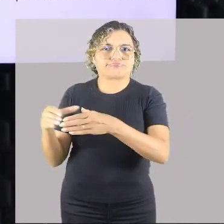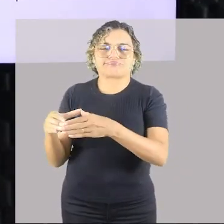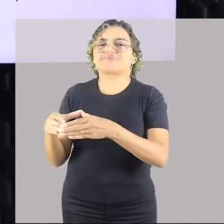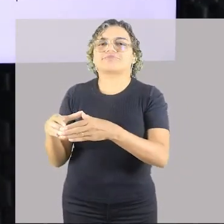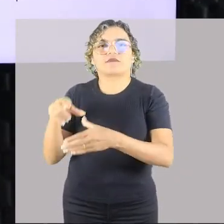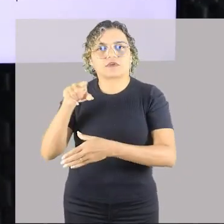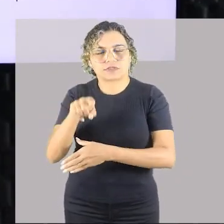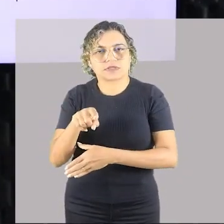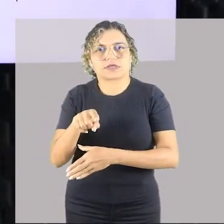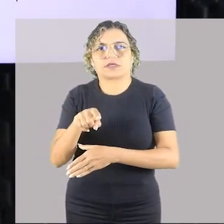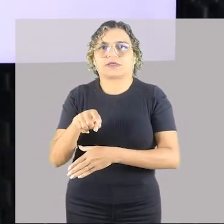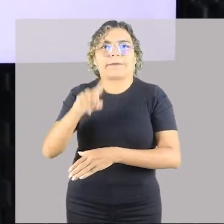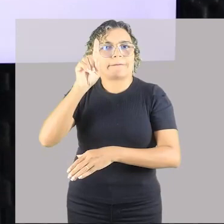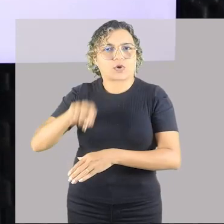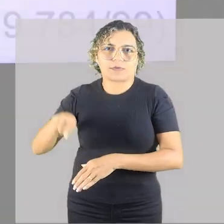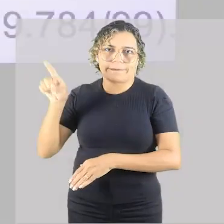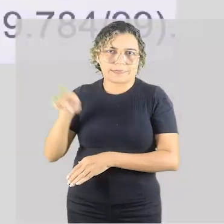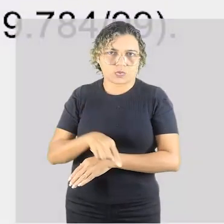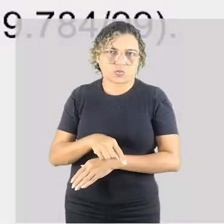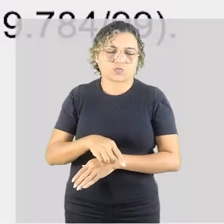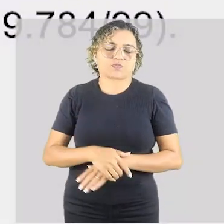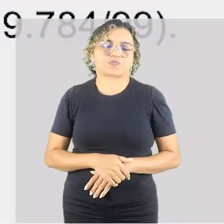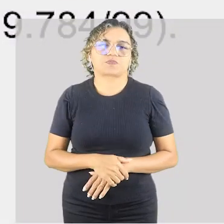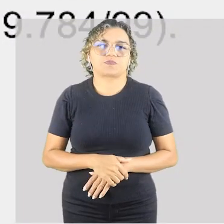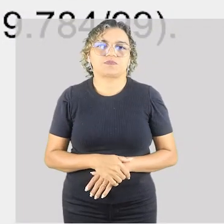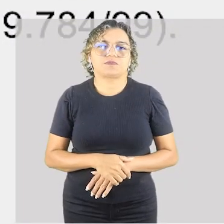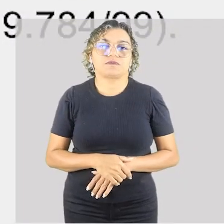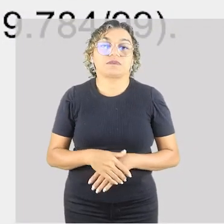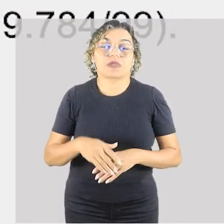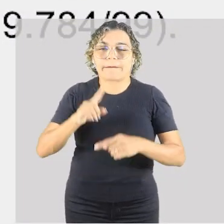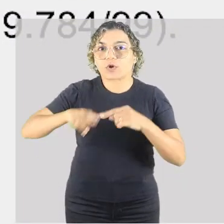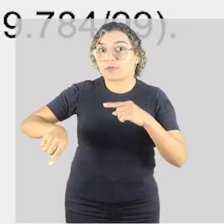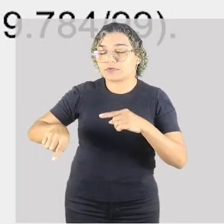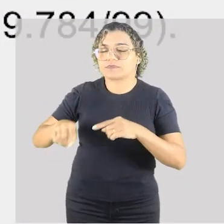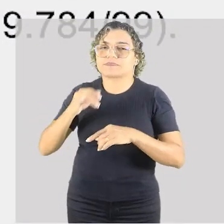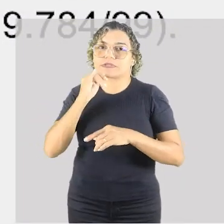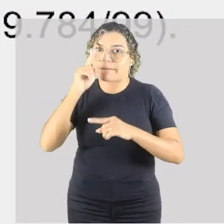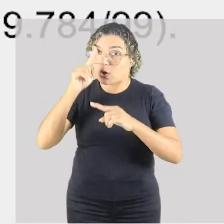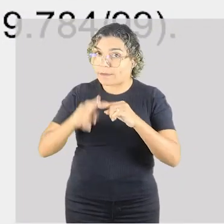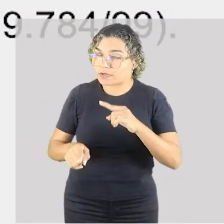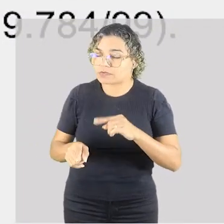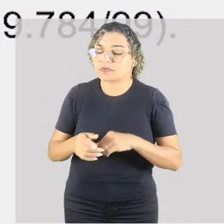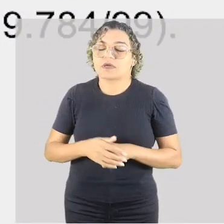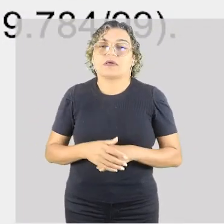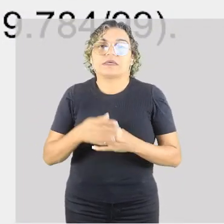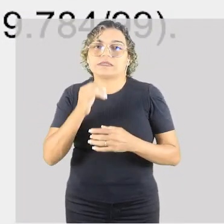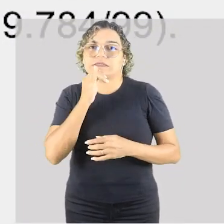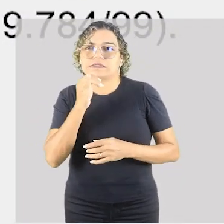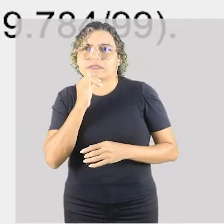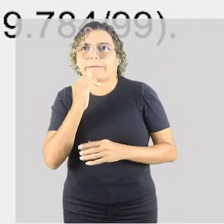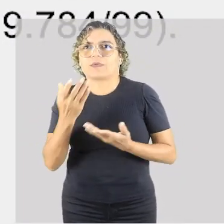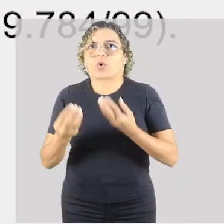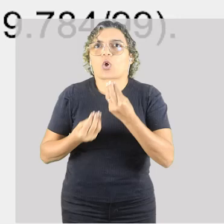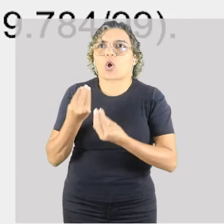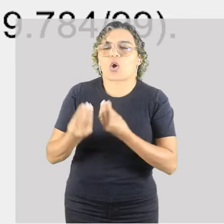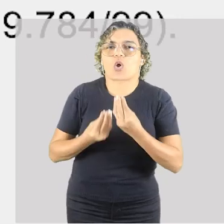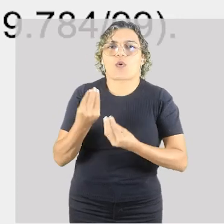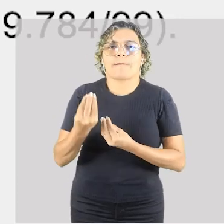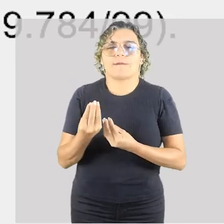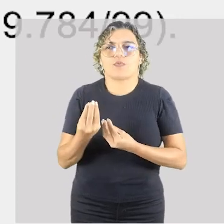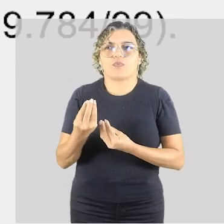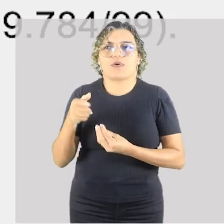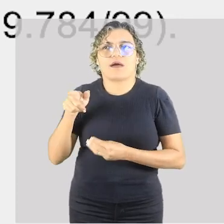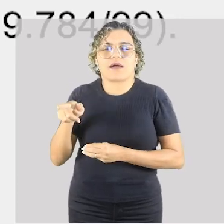nessa comissão, você também será impedido. A suspeição já é no caso de caráter subjetivo, ou seja, aqui eu não tenho